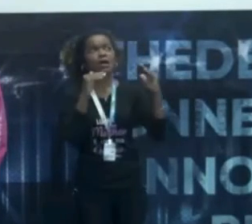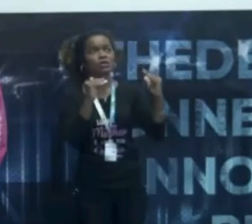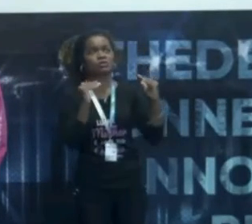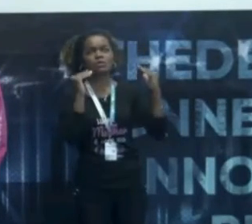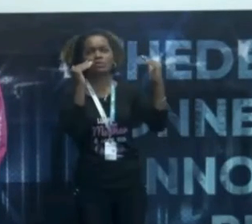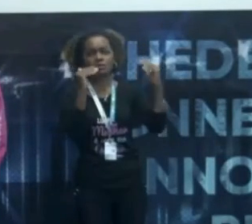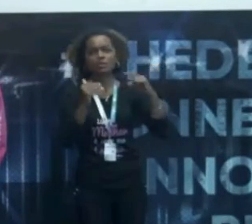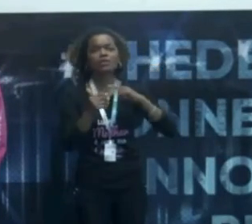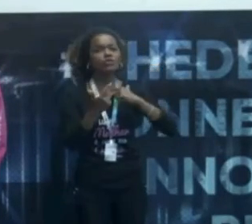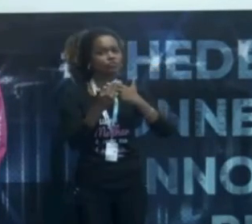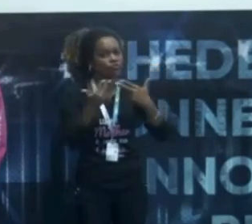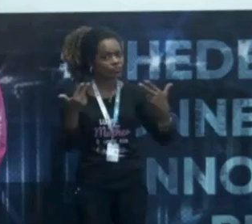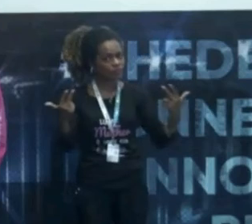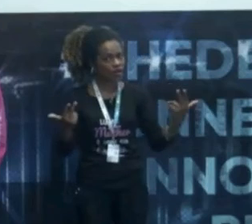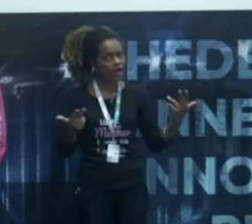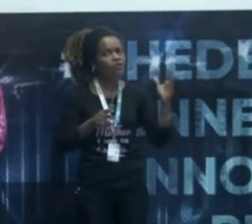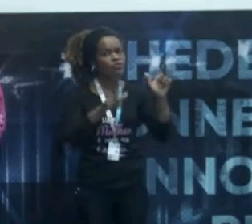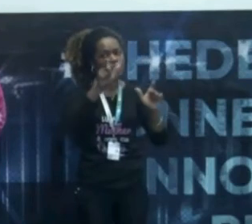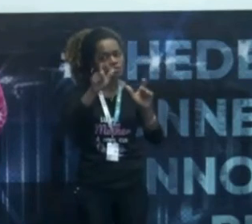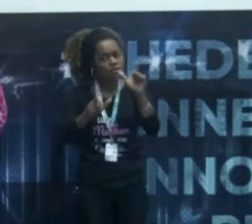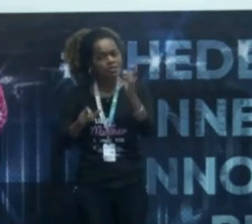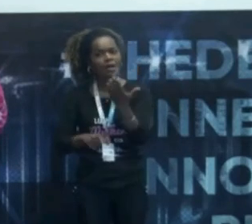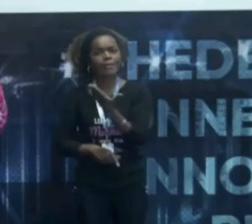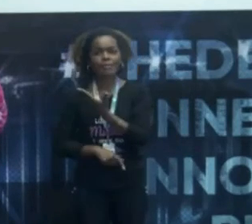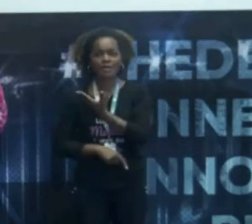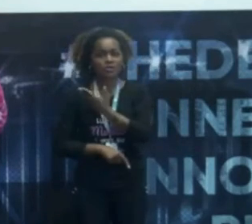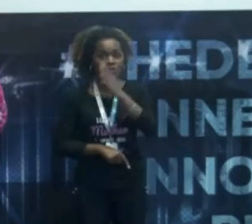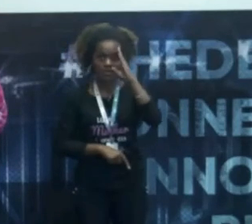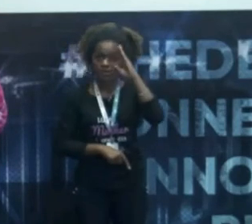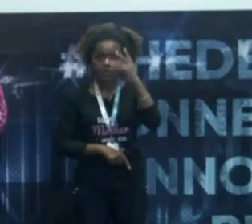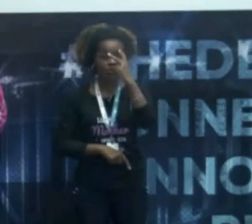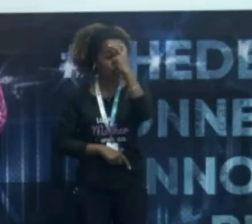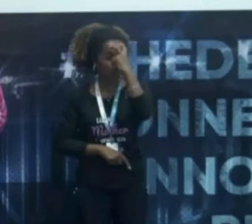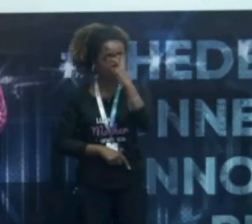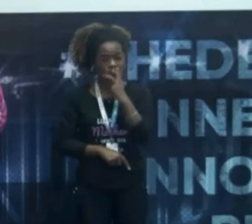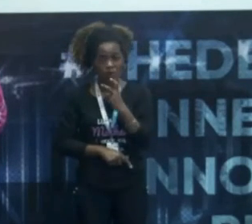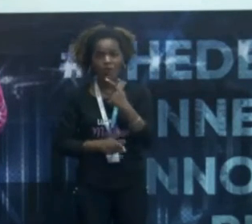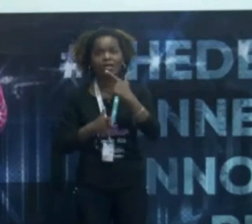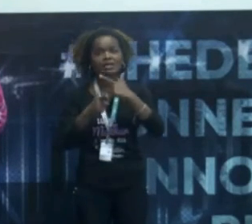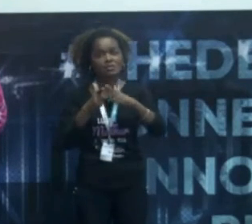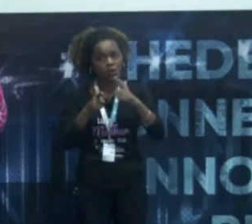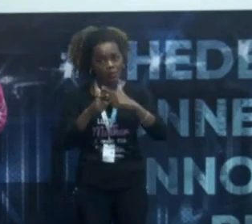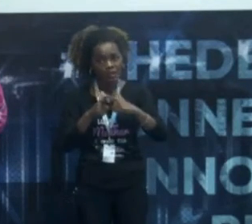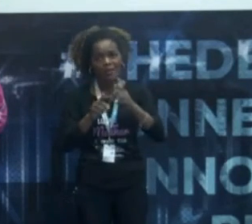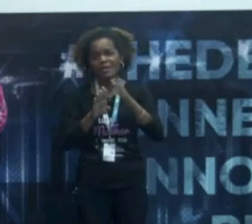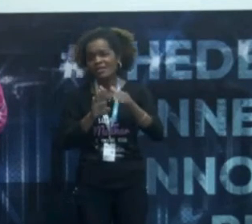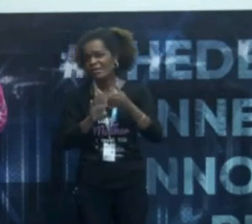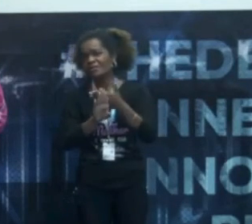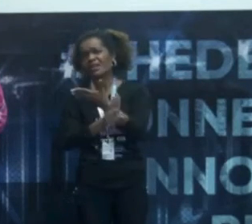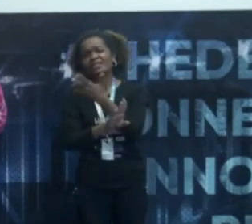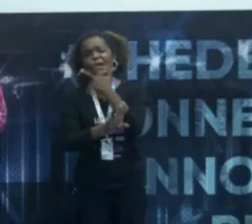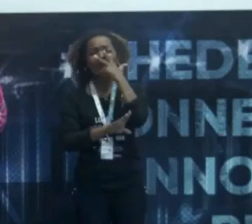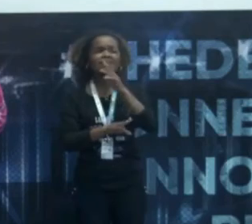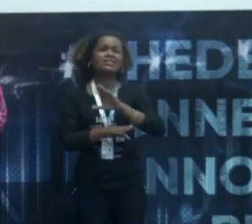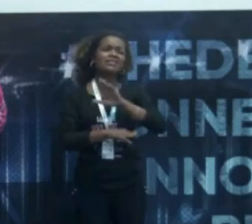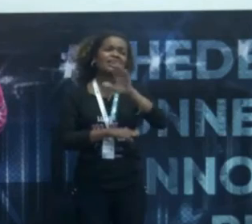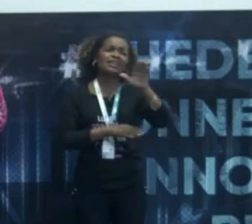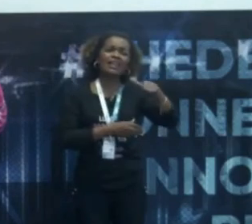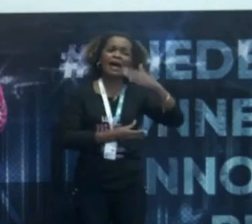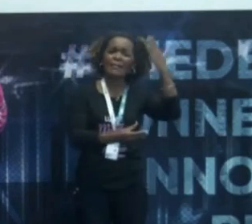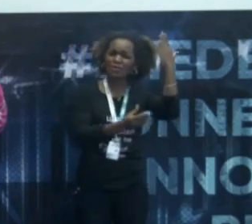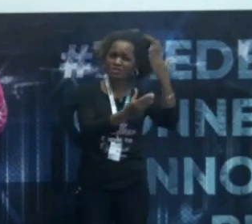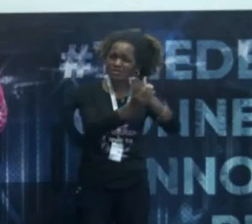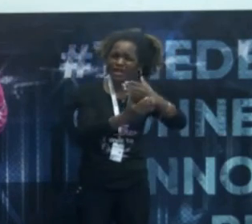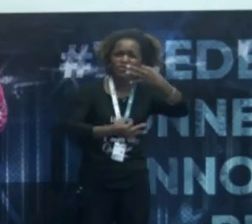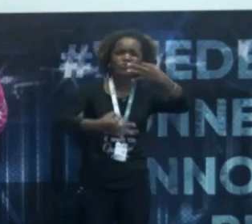amigos, principalmente deficiente visual, que tiveram muito problema. Aí tem que ir na justiça, pedir, sei lá,